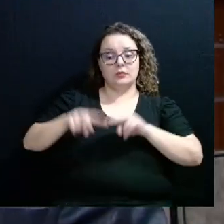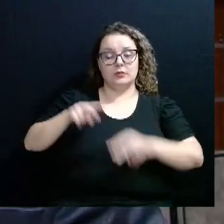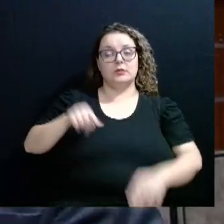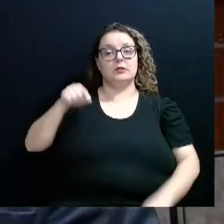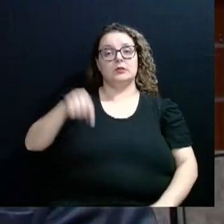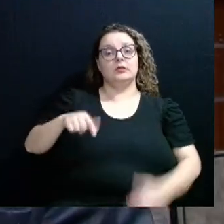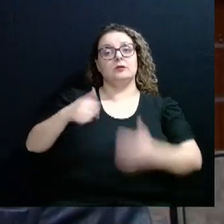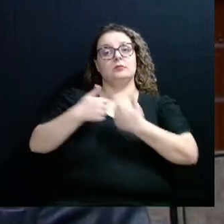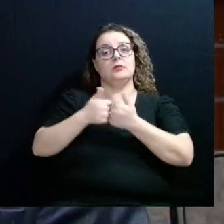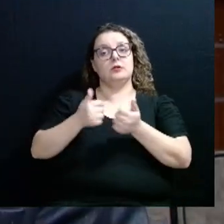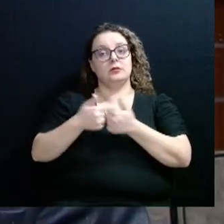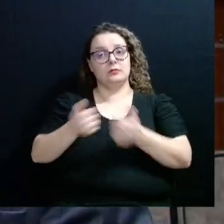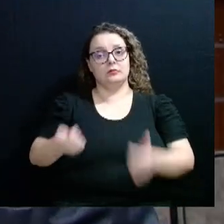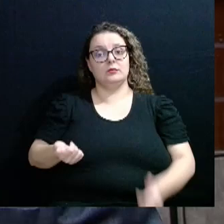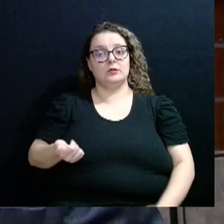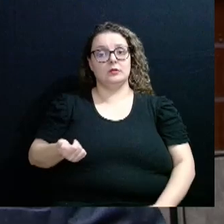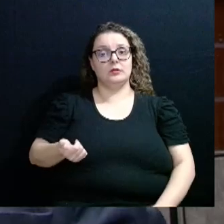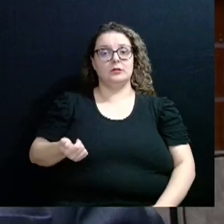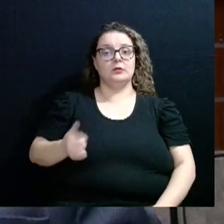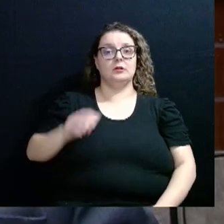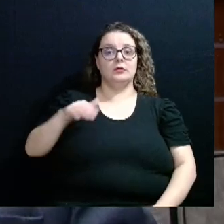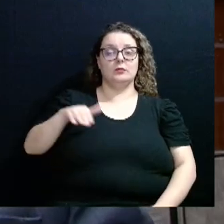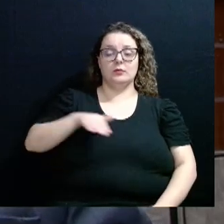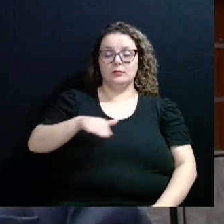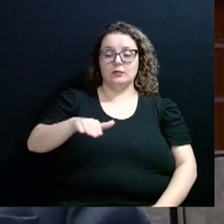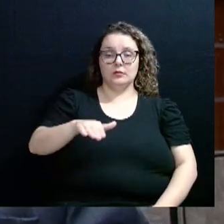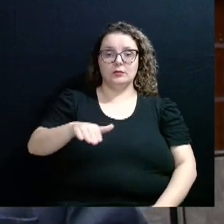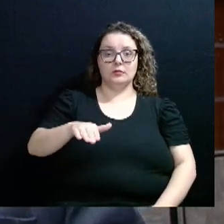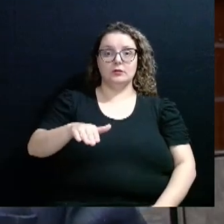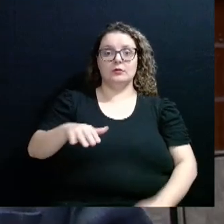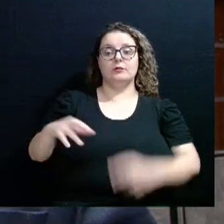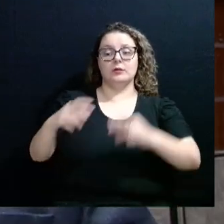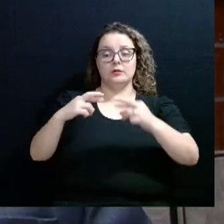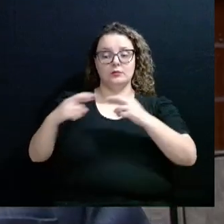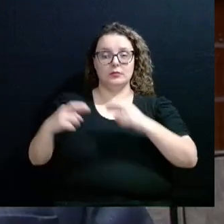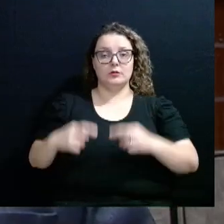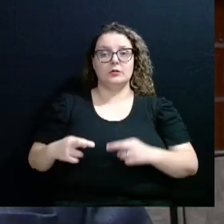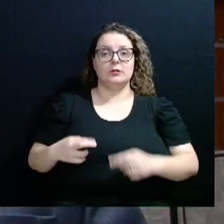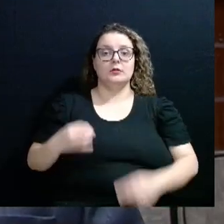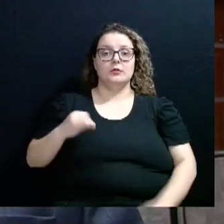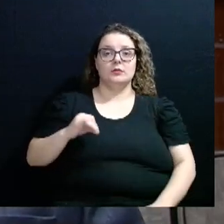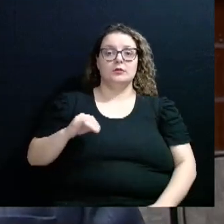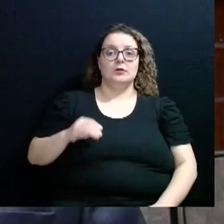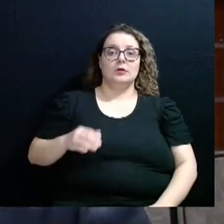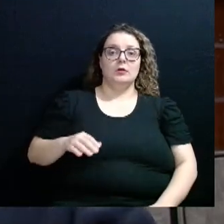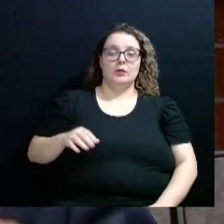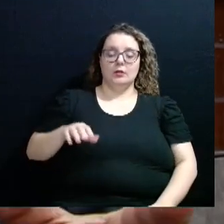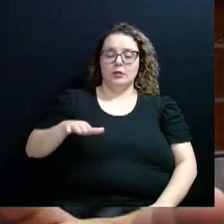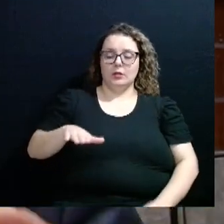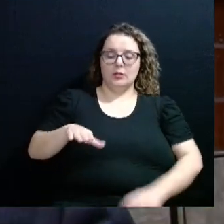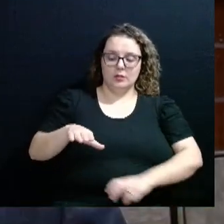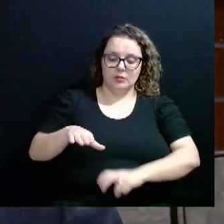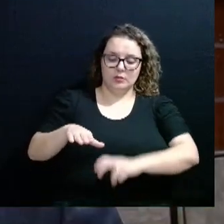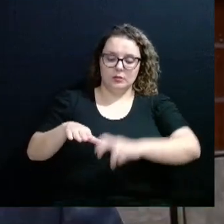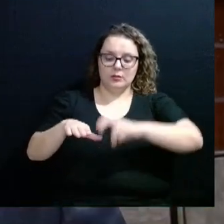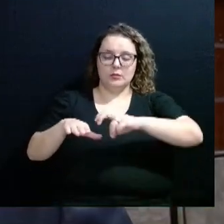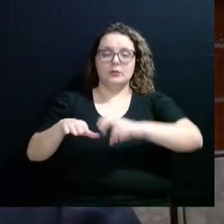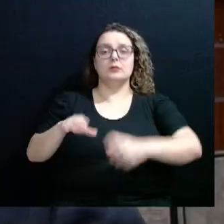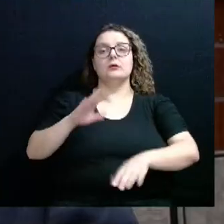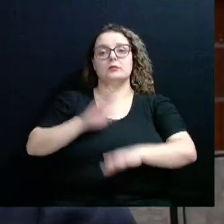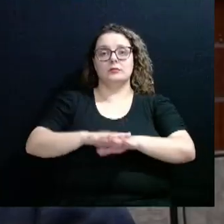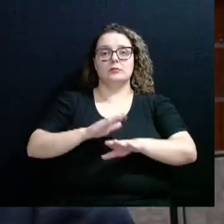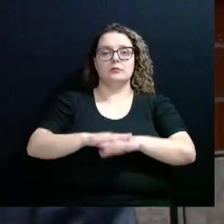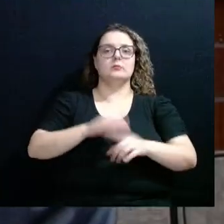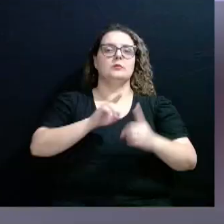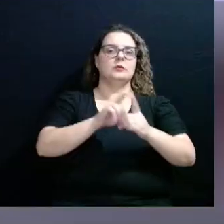ônibus, assim que ele sair da garagem, seja verificado esses elevadores para ver se realmente está funcionando para fazer o atendimento